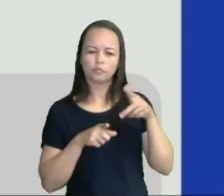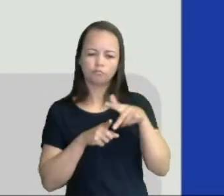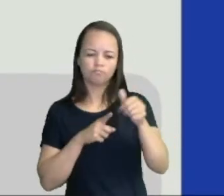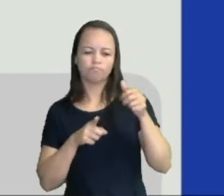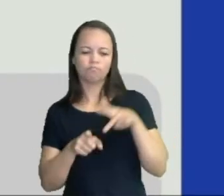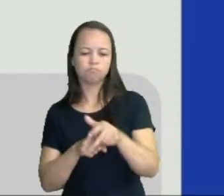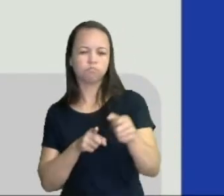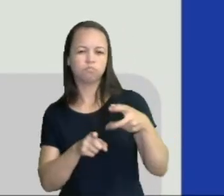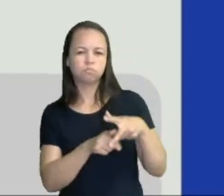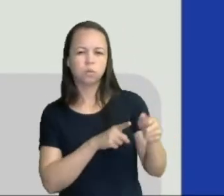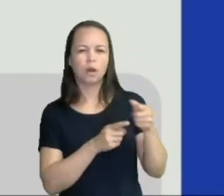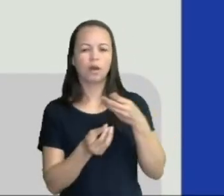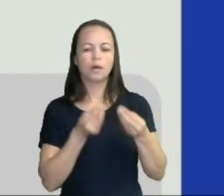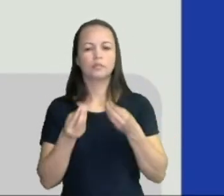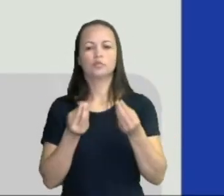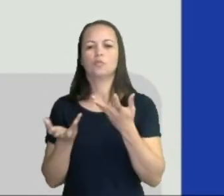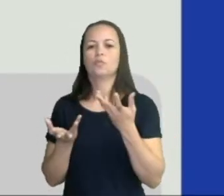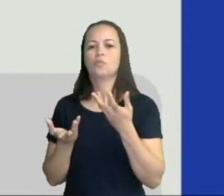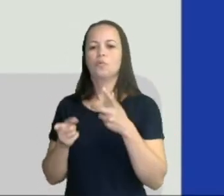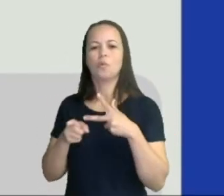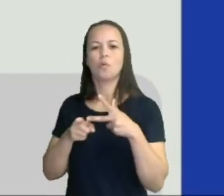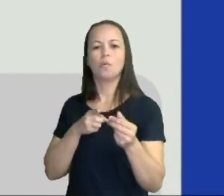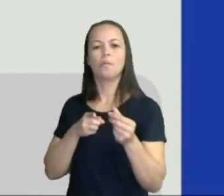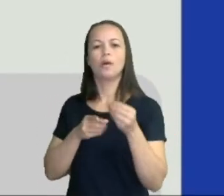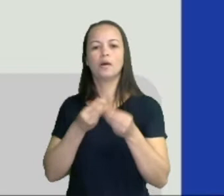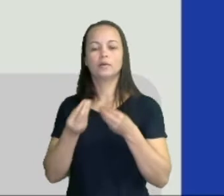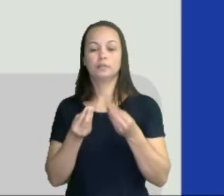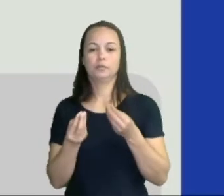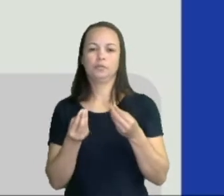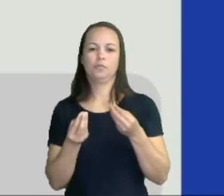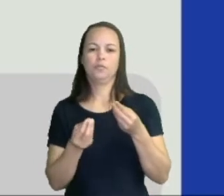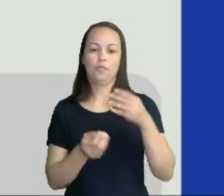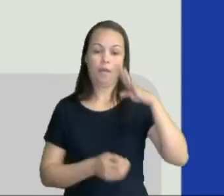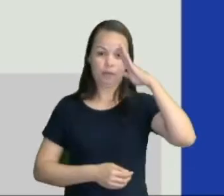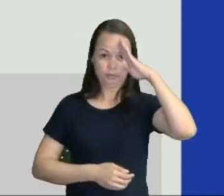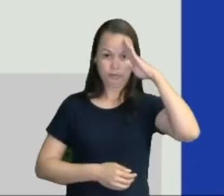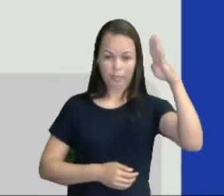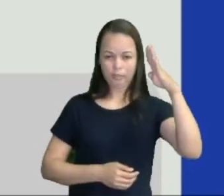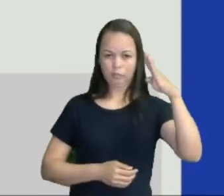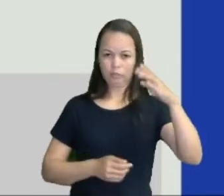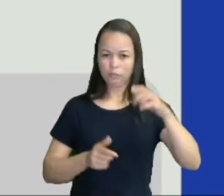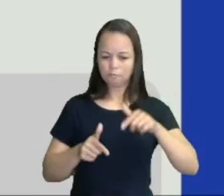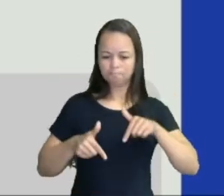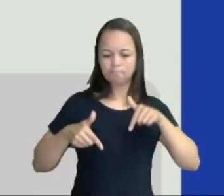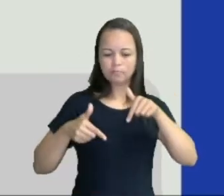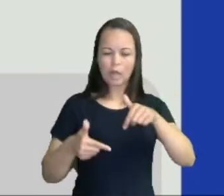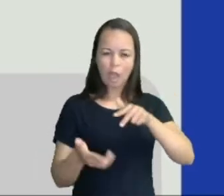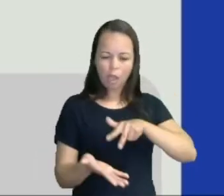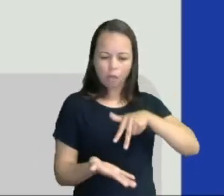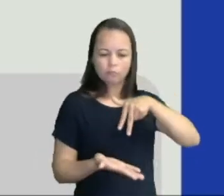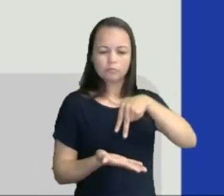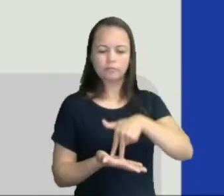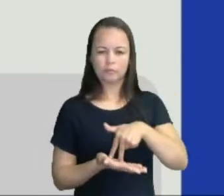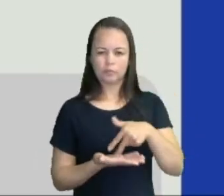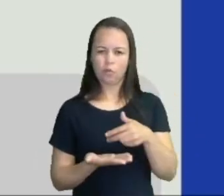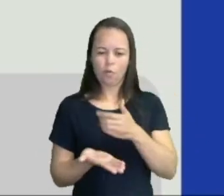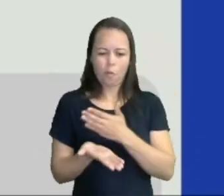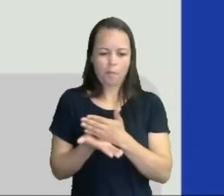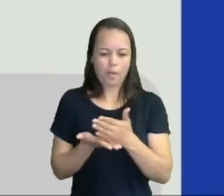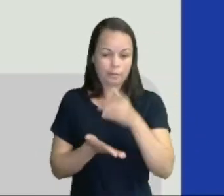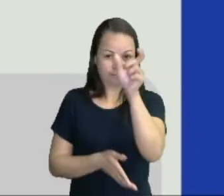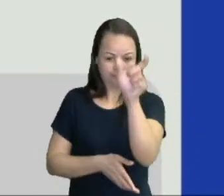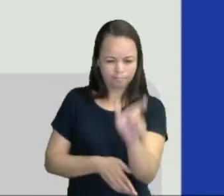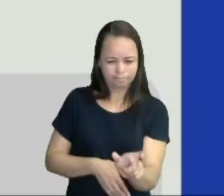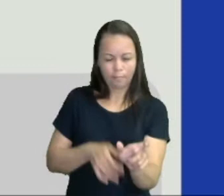vitórias no comando do exército que lhe deu esse status, ou seja, ele começa a ser uma